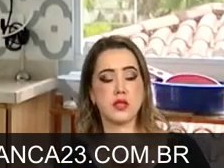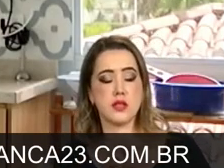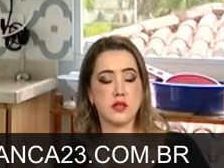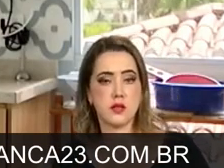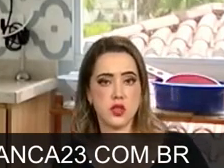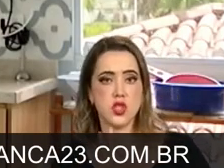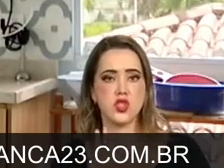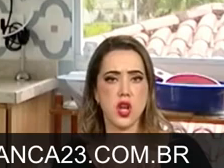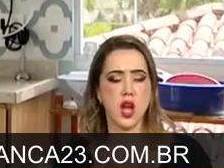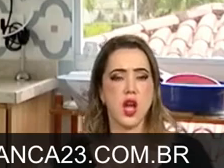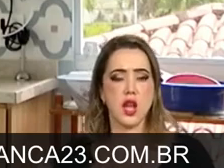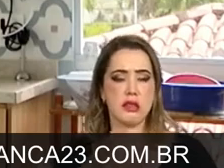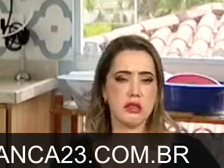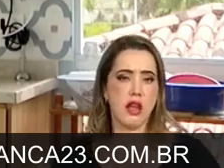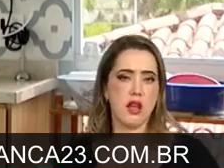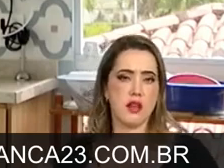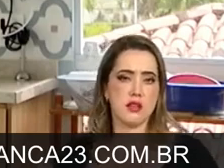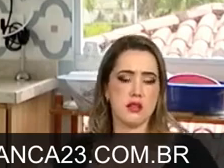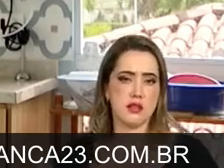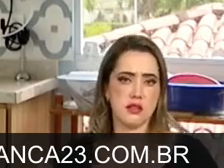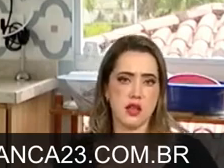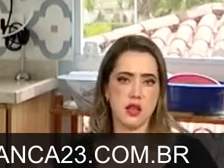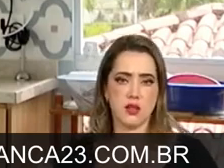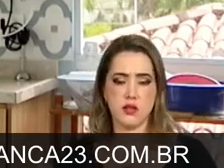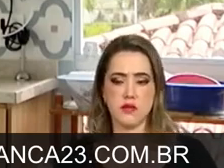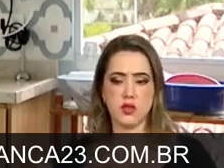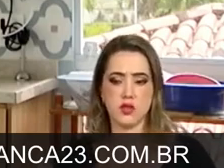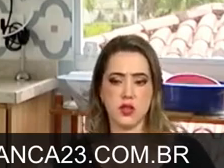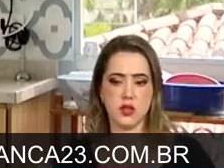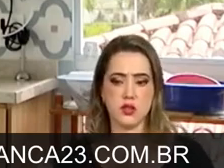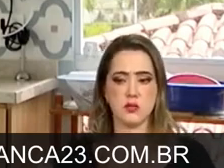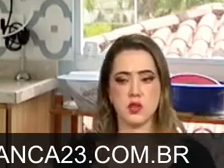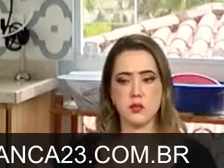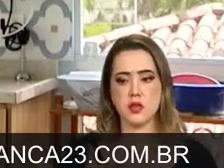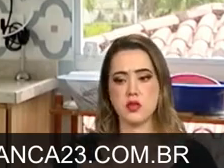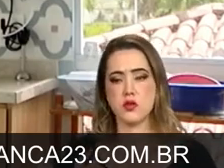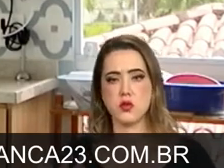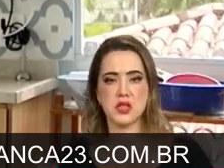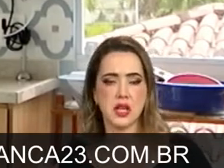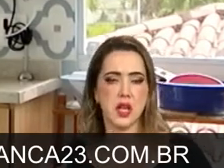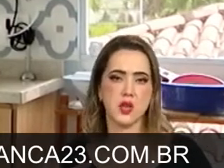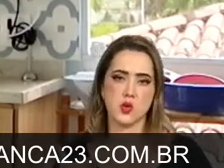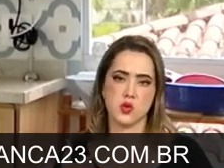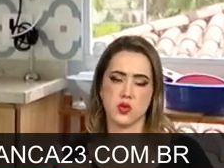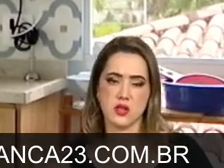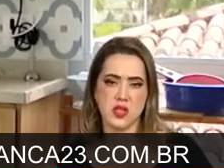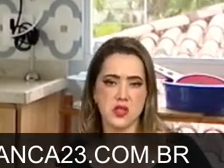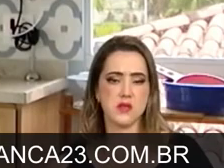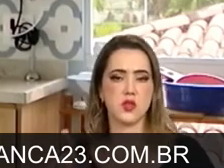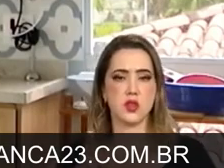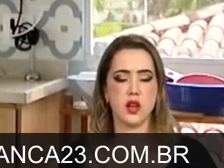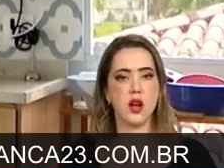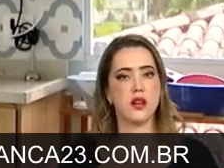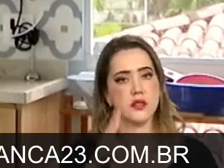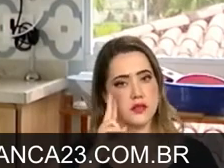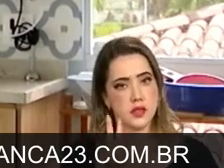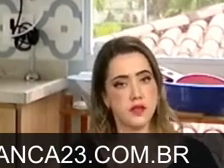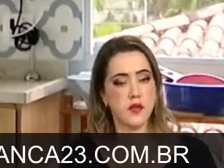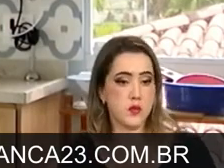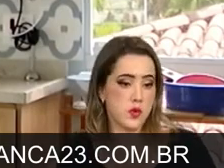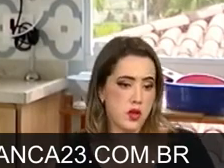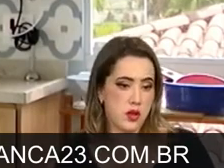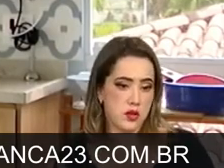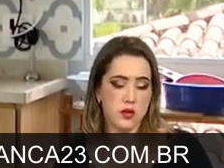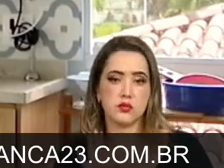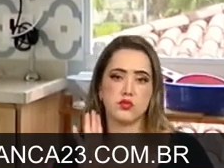até em 120, que é a tarifa mínima, mas eu fico entre 200 e 220 reais por mês. E aí se você multiplicar a quantidade de anos, que eu já estou